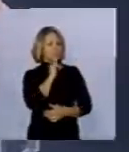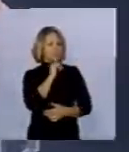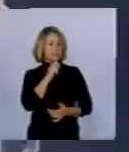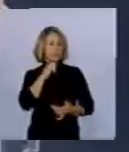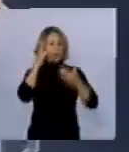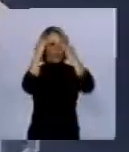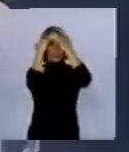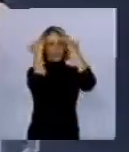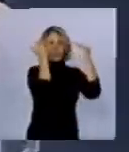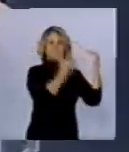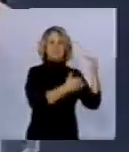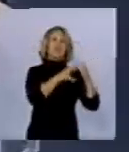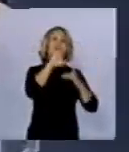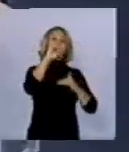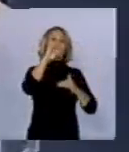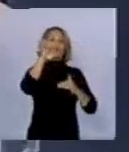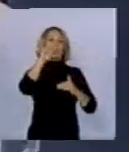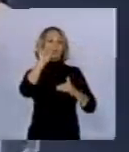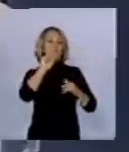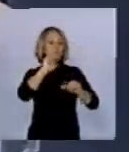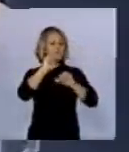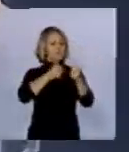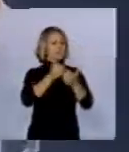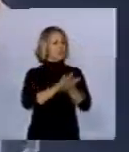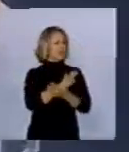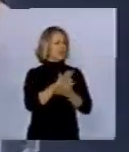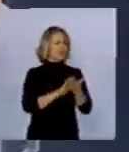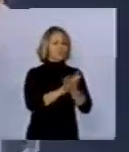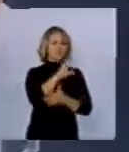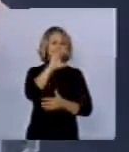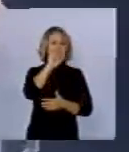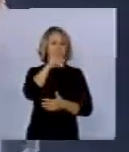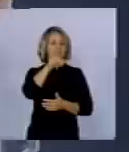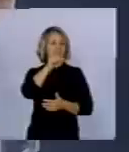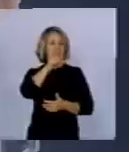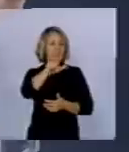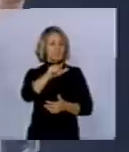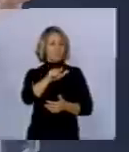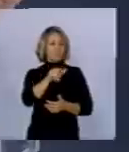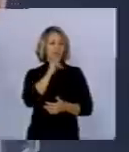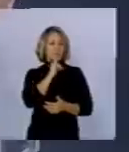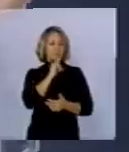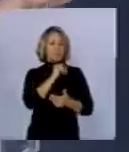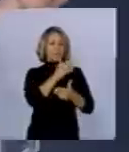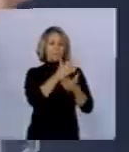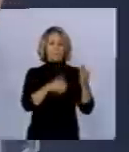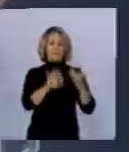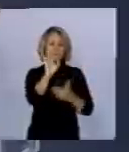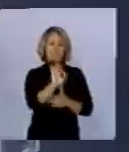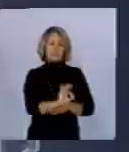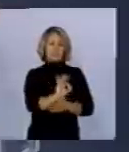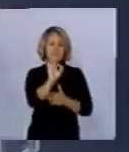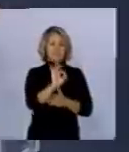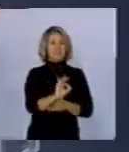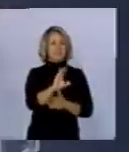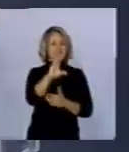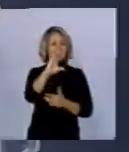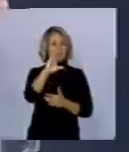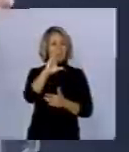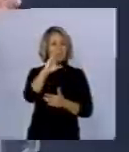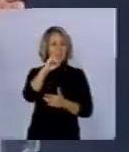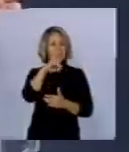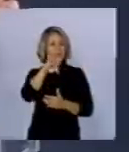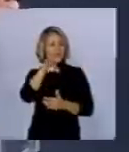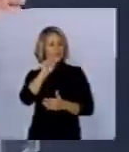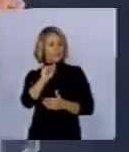cumprimento das cotas não vai honar os canais como se diz primeiro que uma % de cota a gente poderia dizer não vai